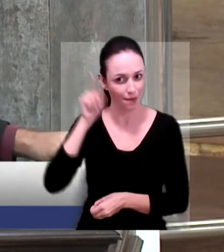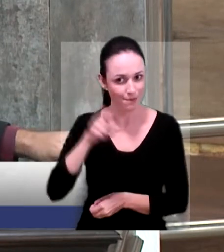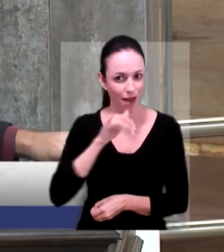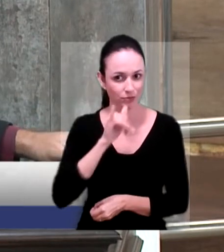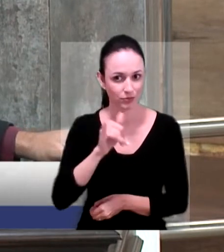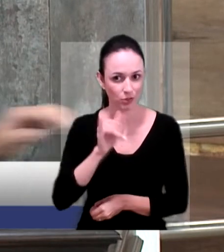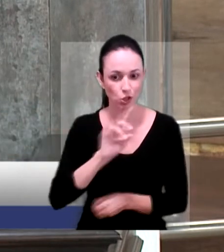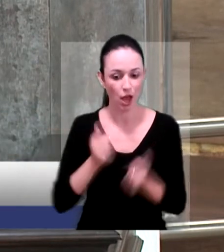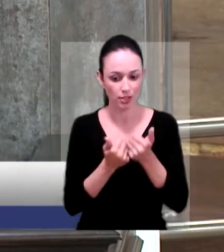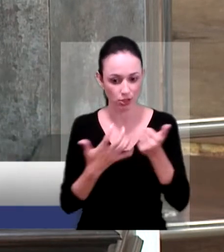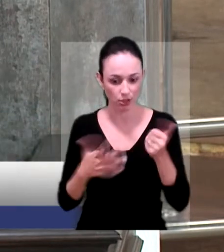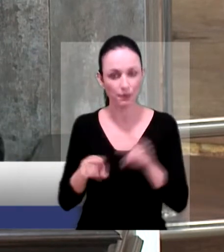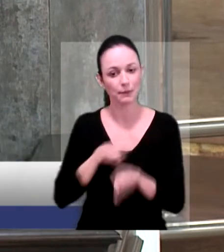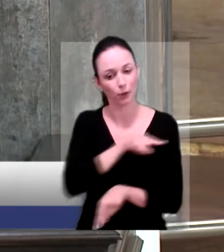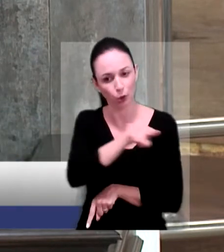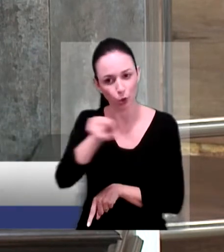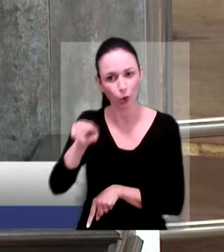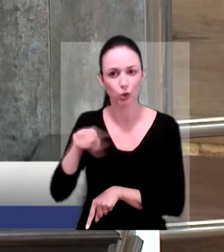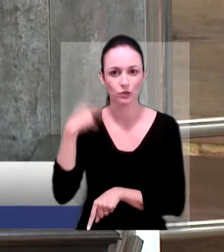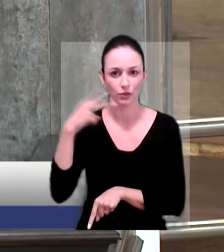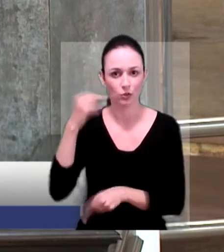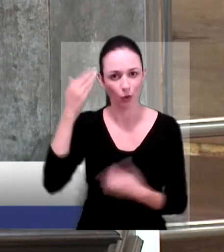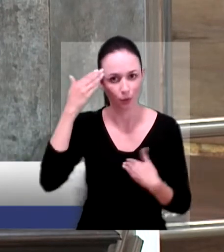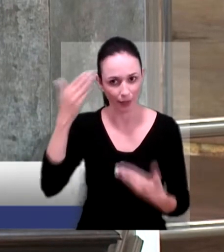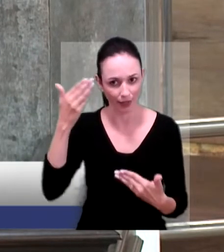estão. Muito obrigado, senhor presidente.